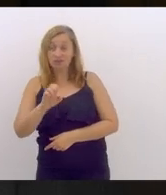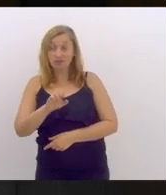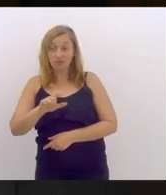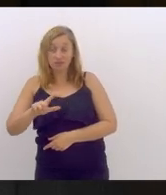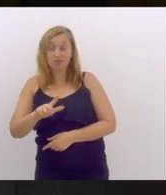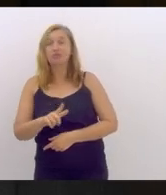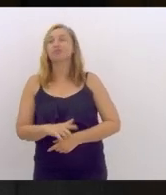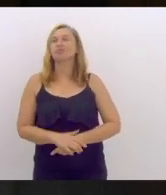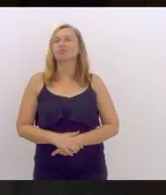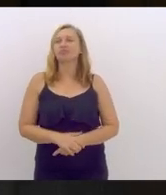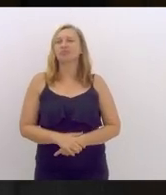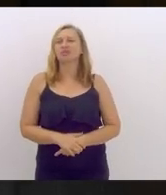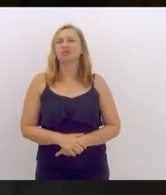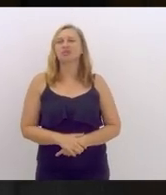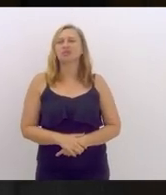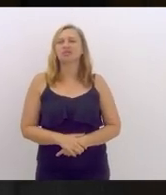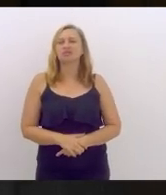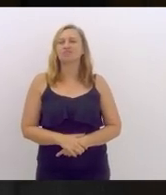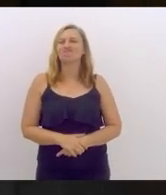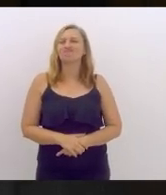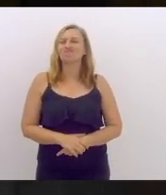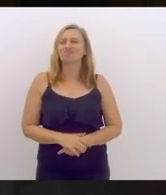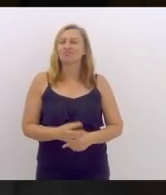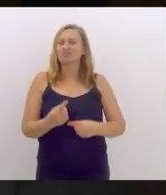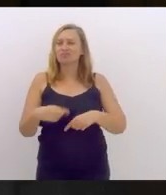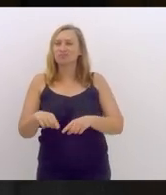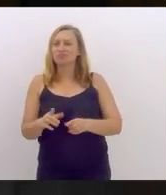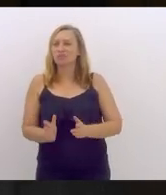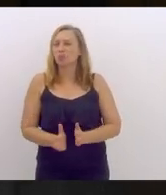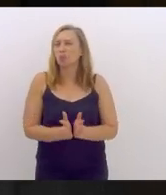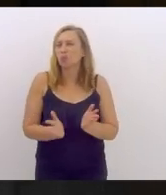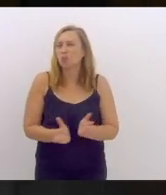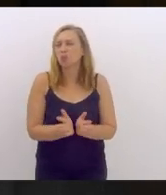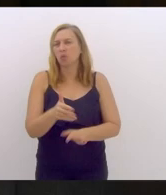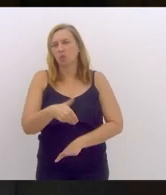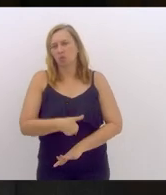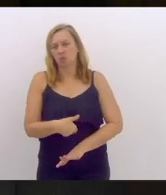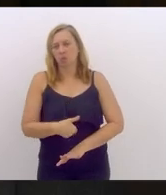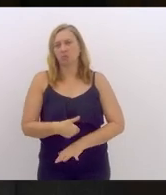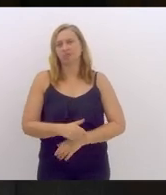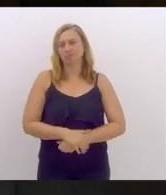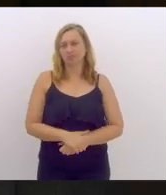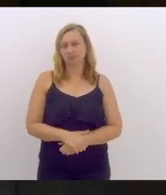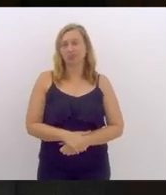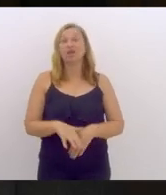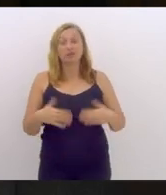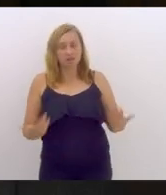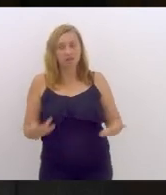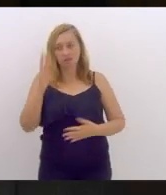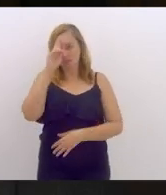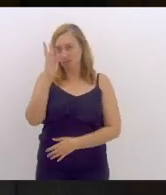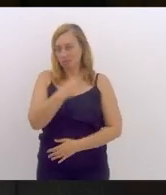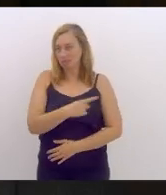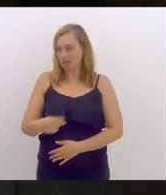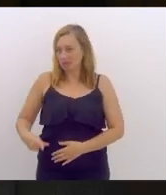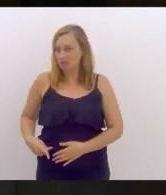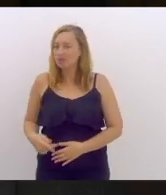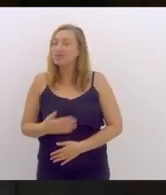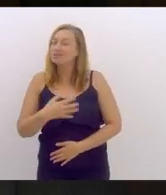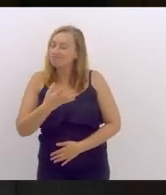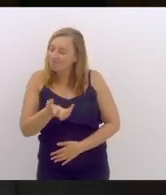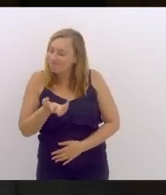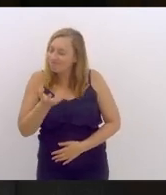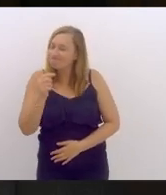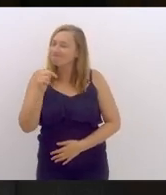debelar a miséria e a fome então senhora Presidente queria